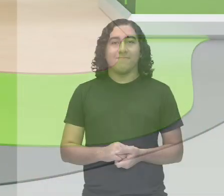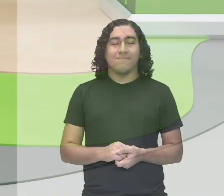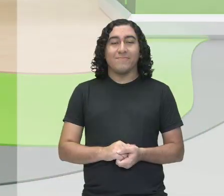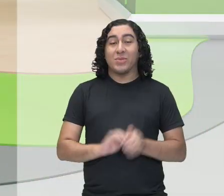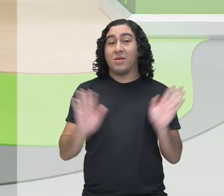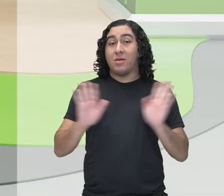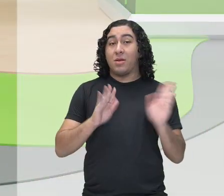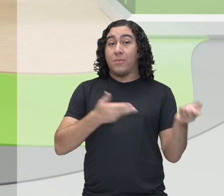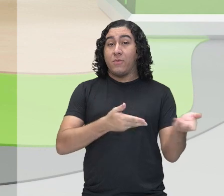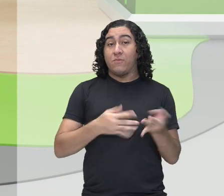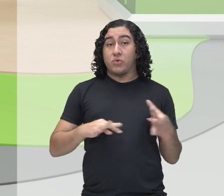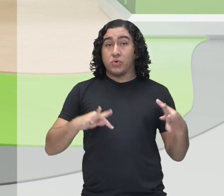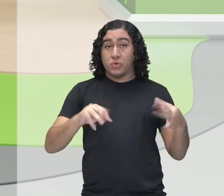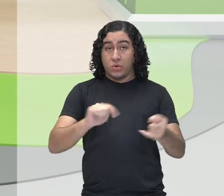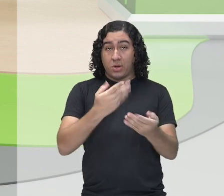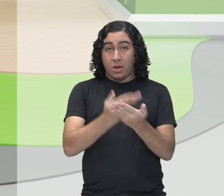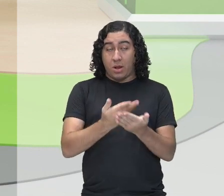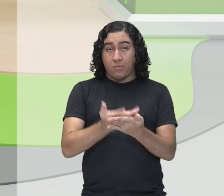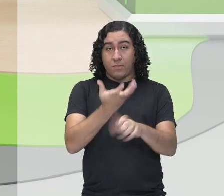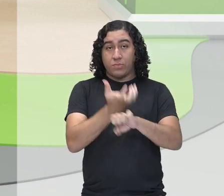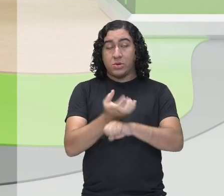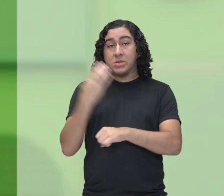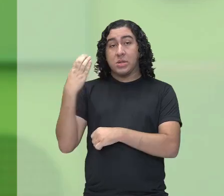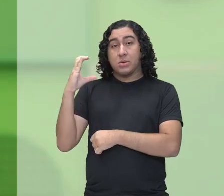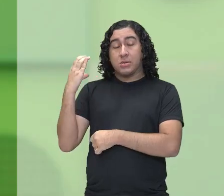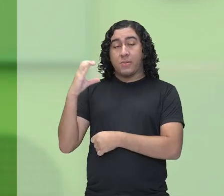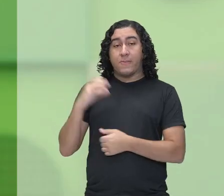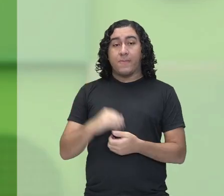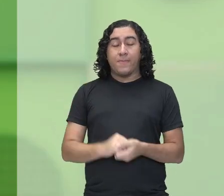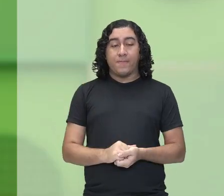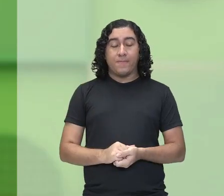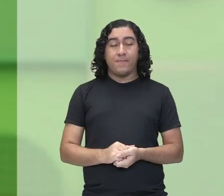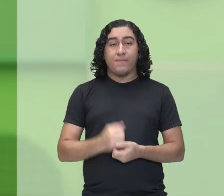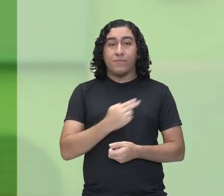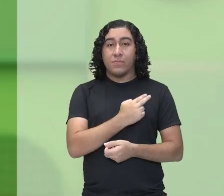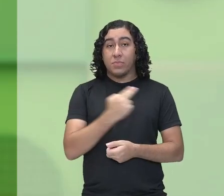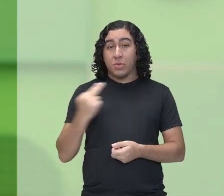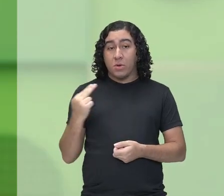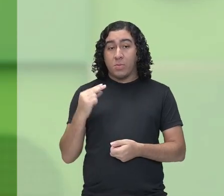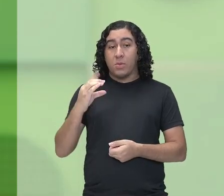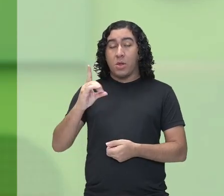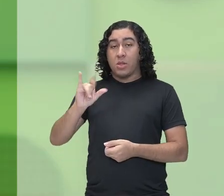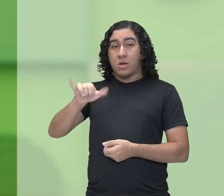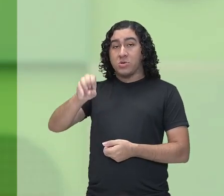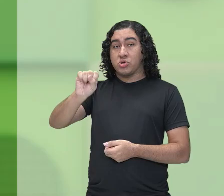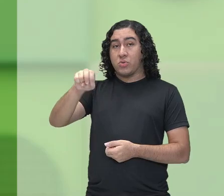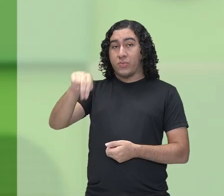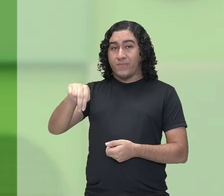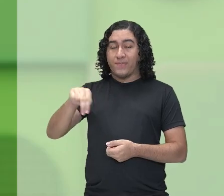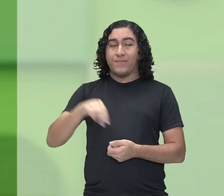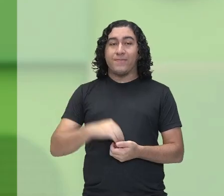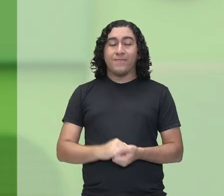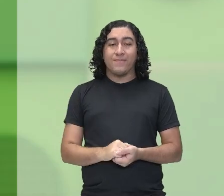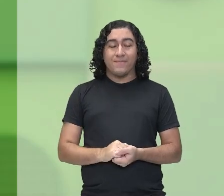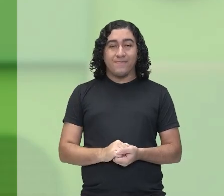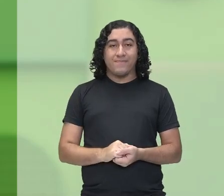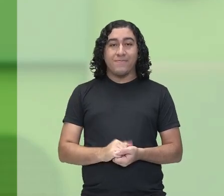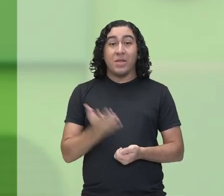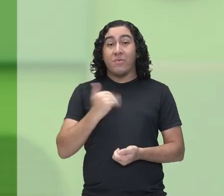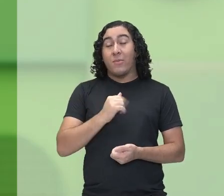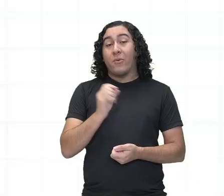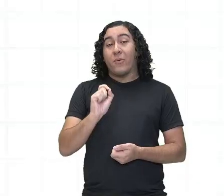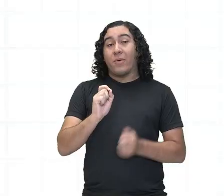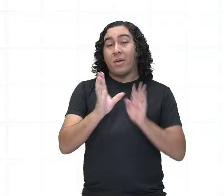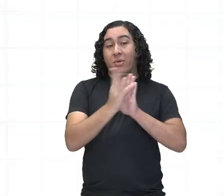Olá, sejam bem-vindos aí para a nossa aula de ciências. Eu sou o professor Daison Jardim e vamos para a